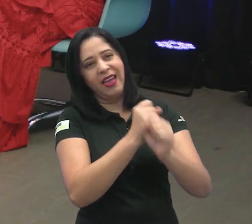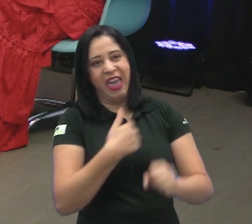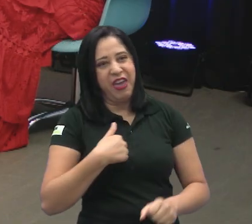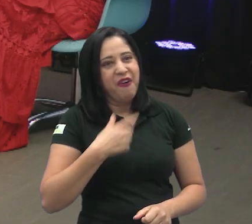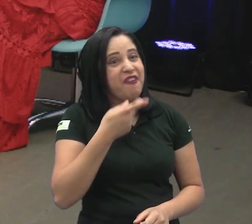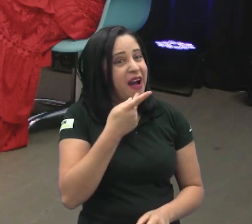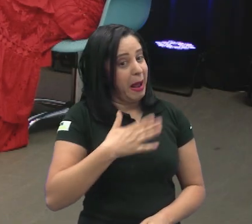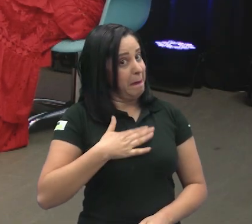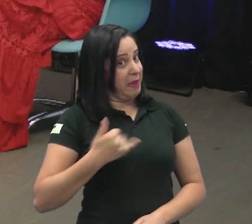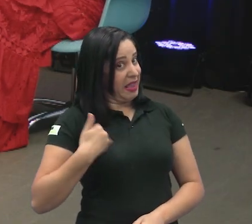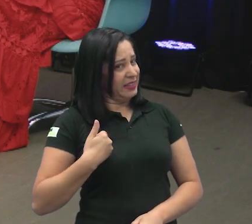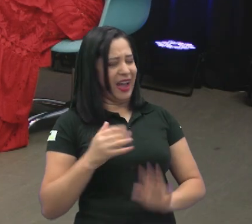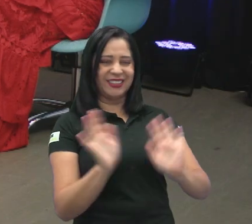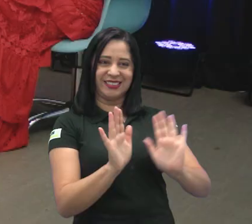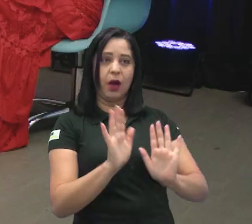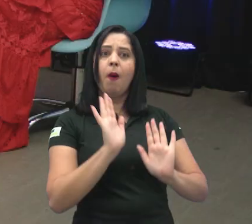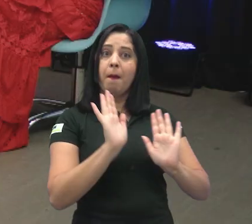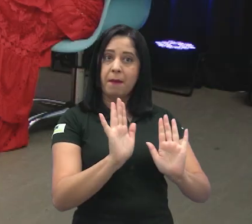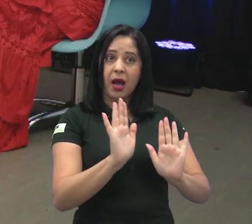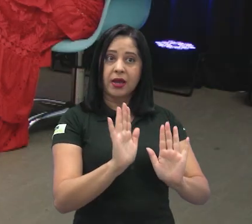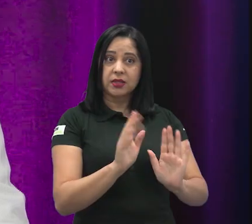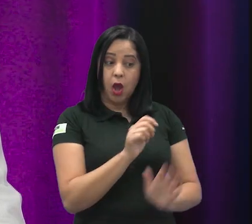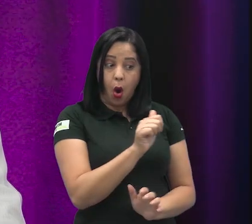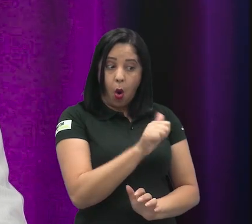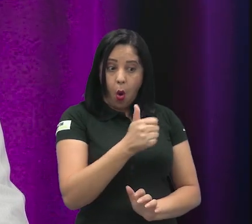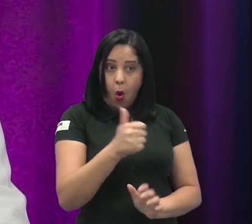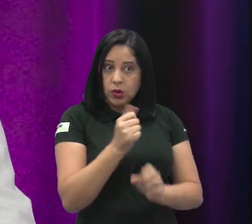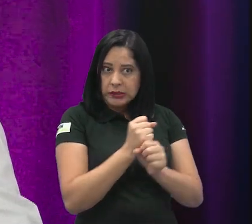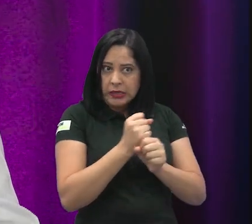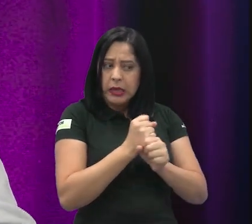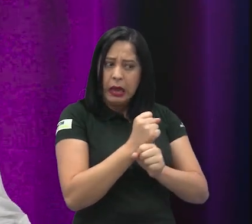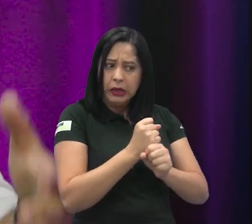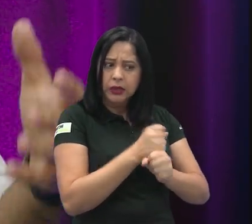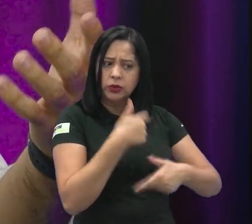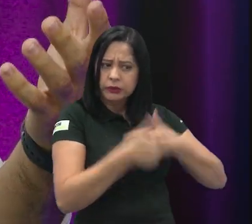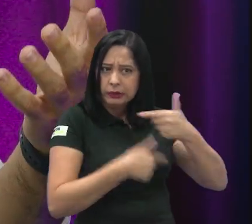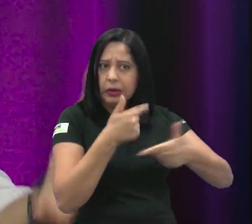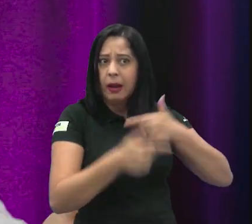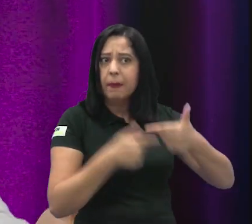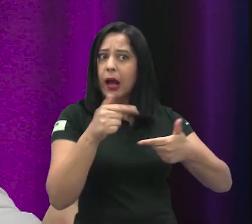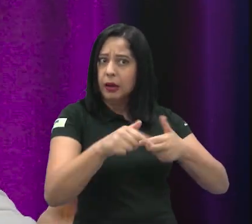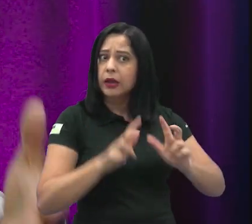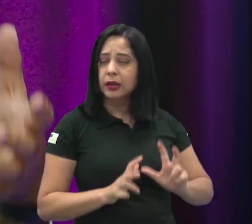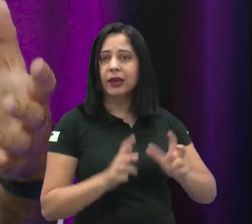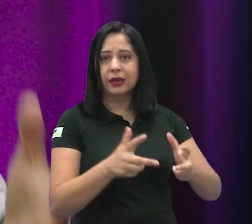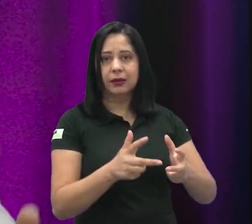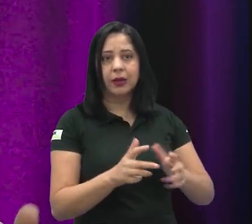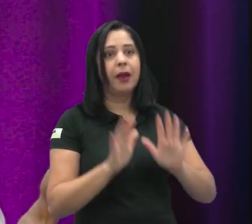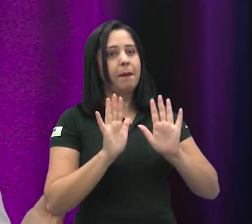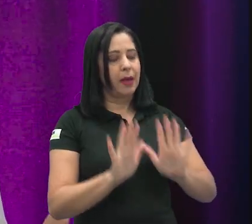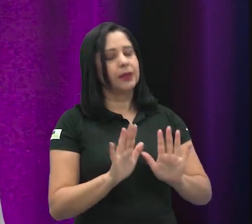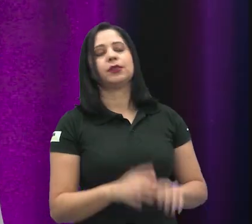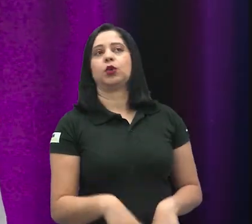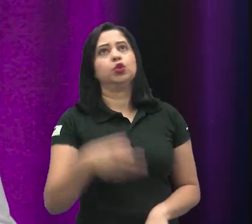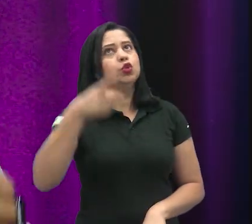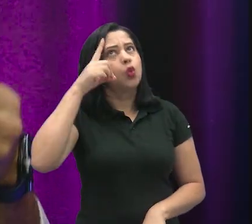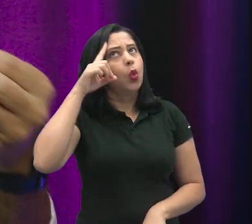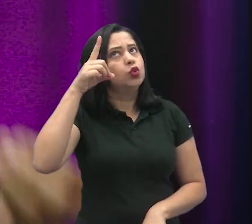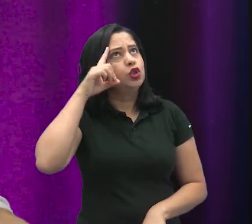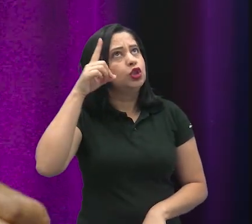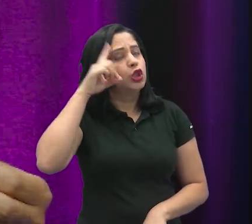tem quase 11 anos que eu já tô aqui na Câmara de São José, e o preparo é diário, viu, Pri?